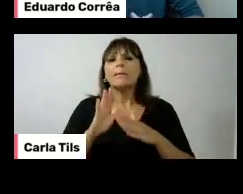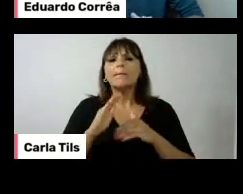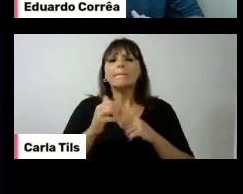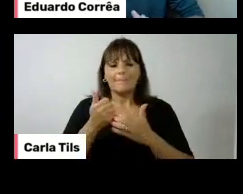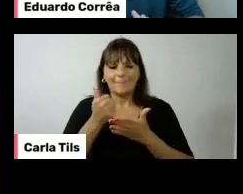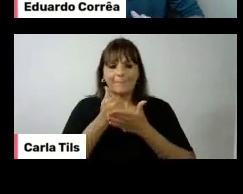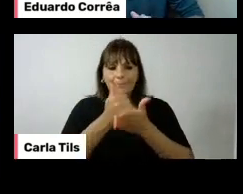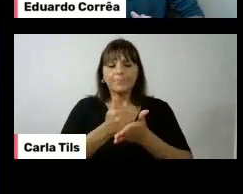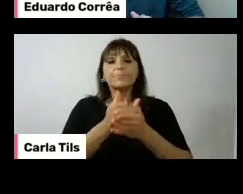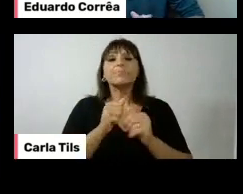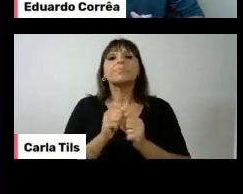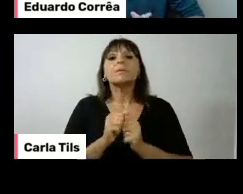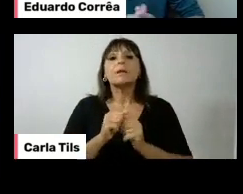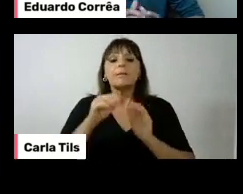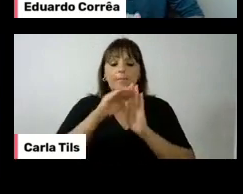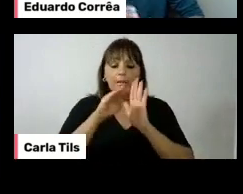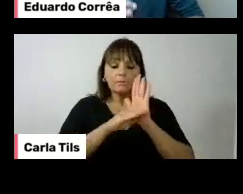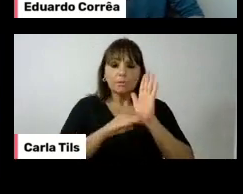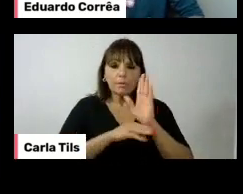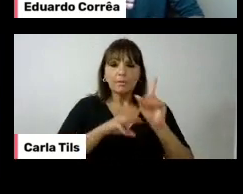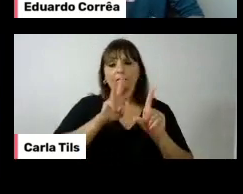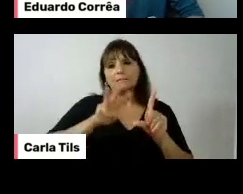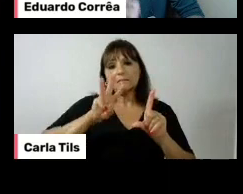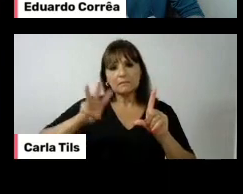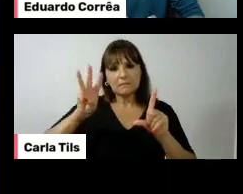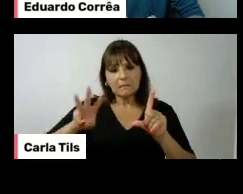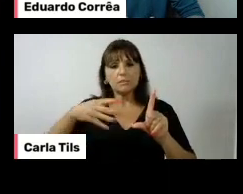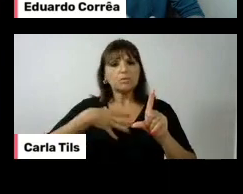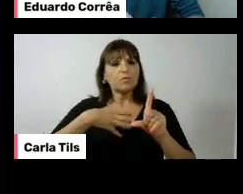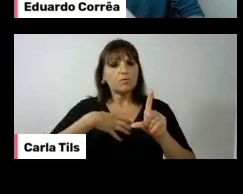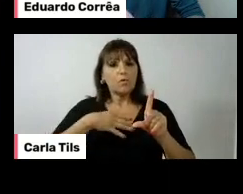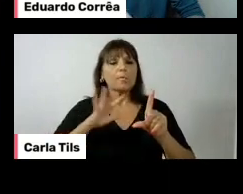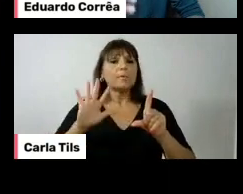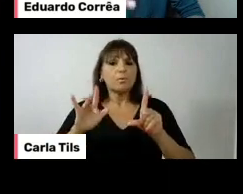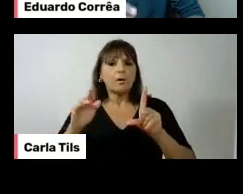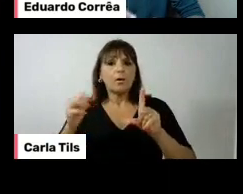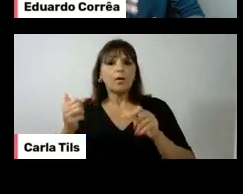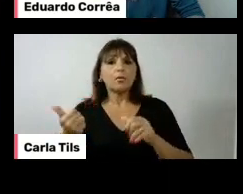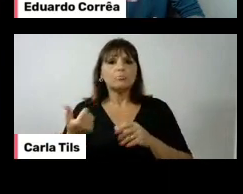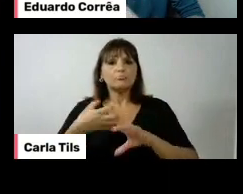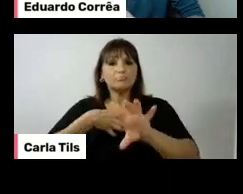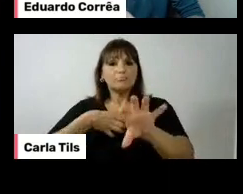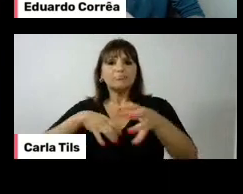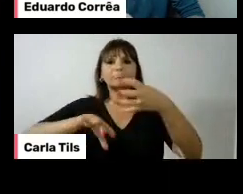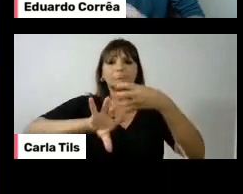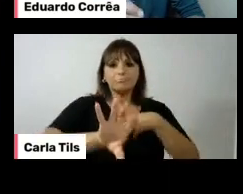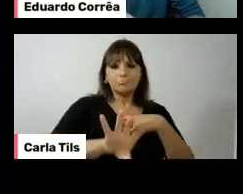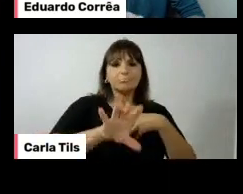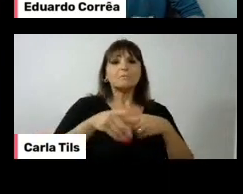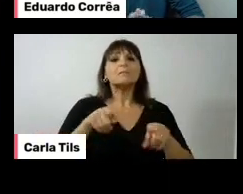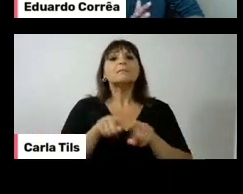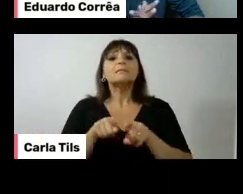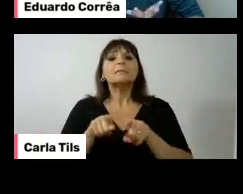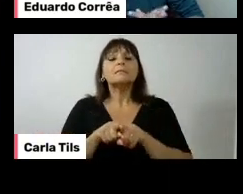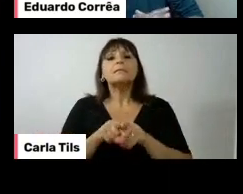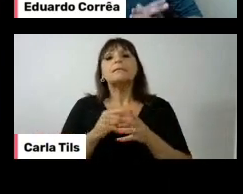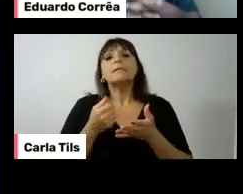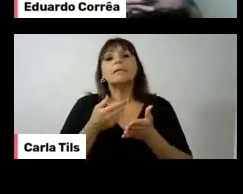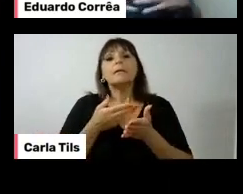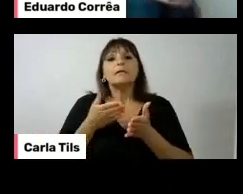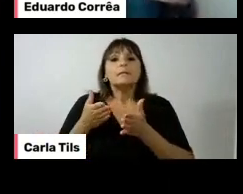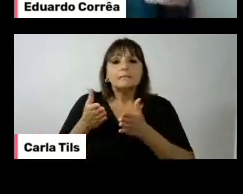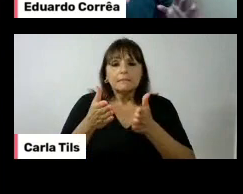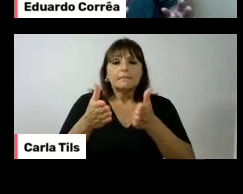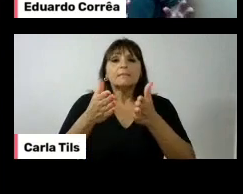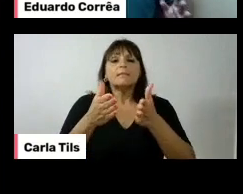de forma manual. Nós nos colocarmos no lugar do outro. Nós tentarmos percorrer um fluxo que muitas vezes nós dizemos assim,